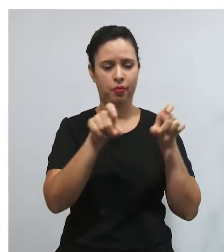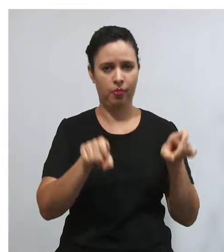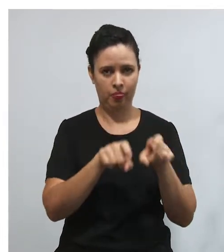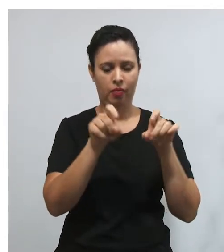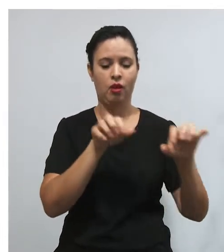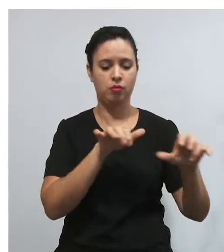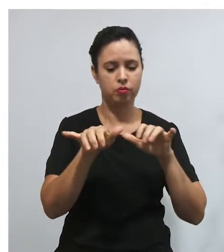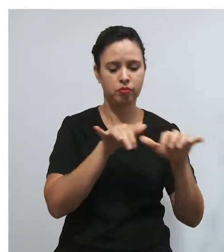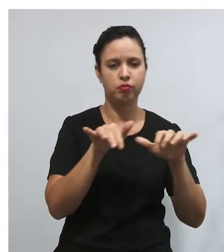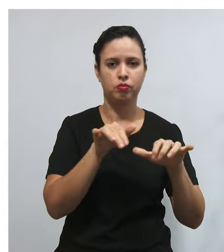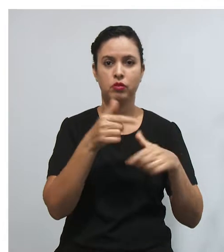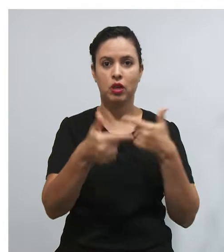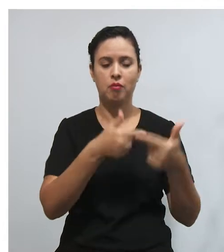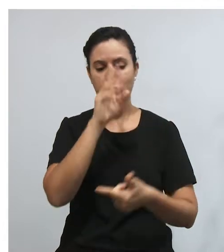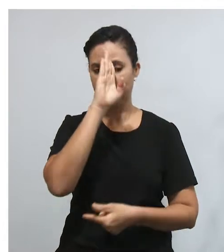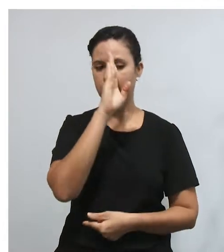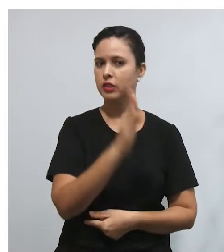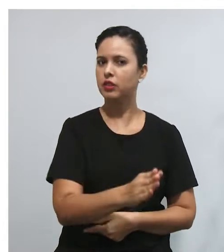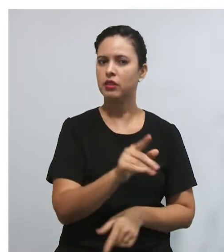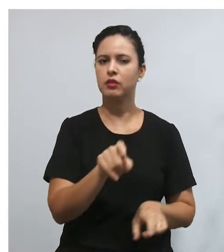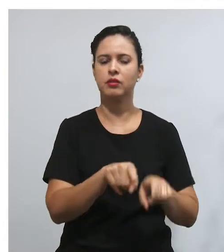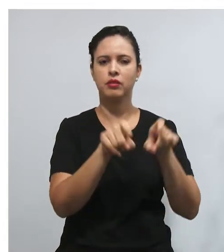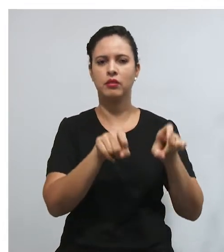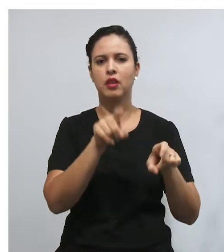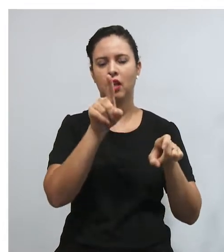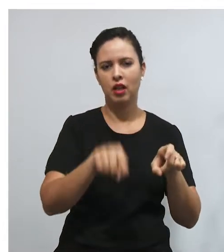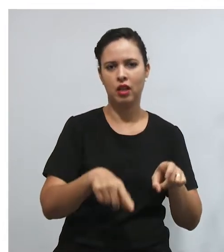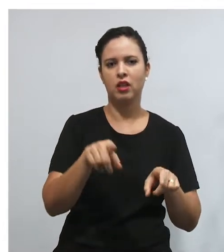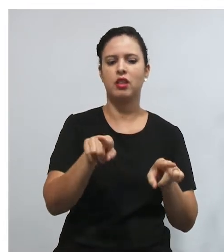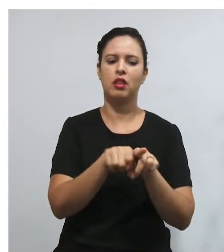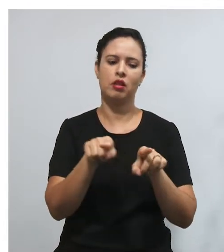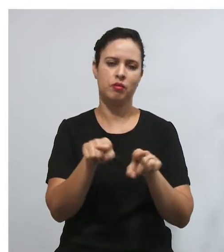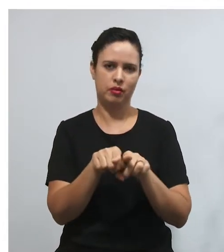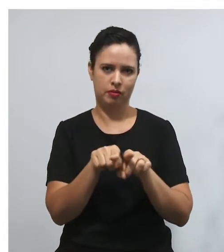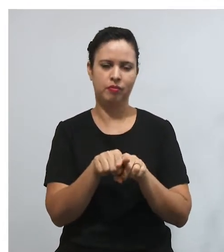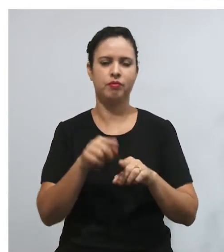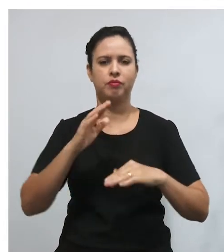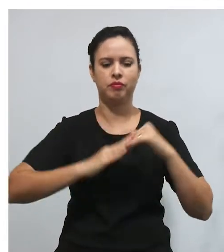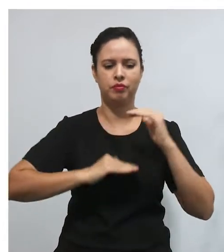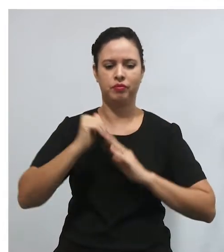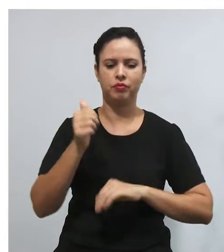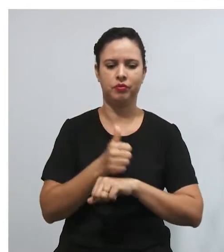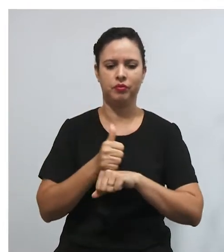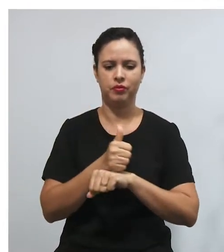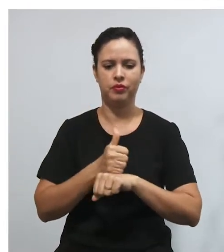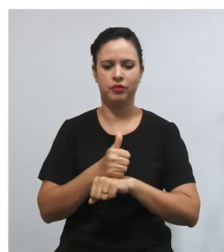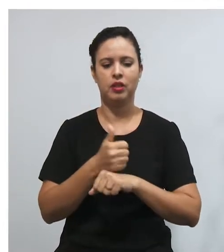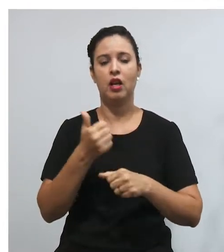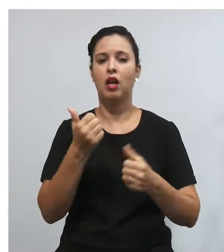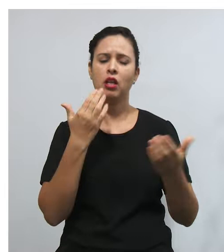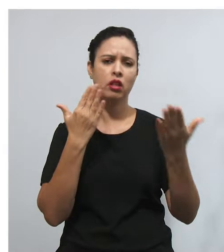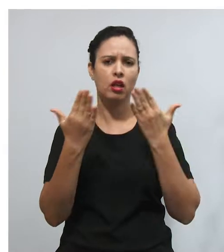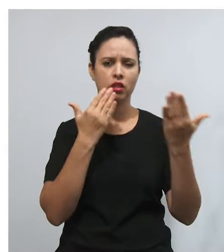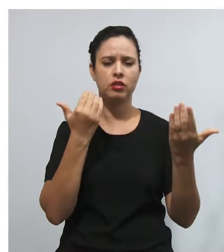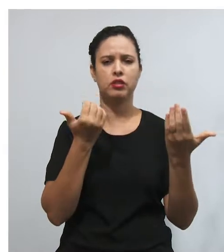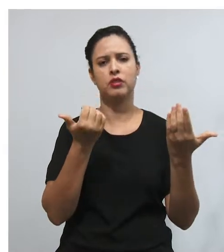diretamente com o computador. E aí também é chamado de Peopleware esses profissionais. E aqui, analista de